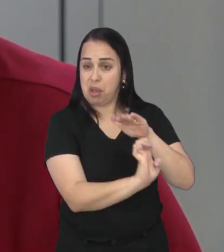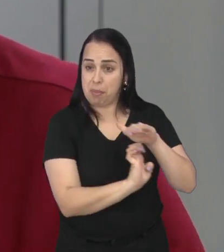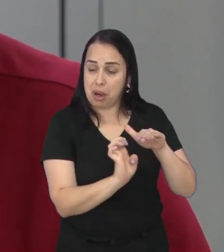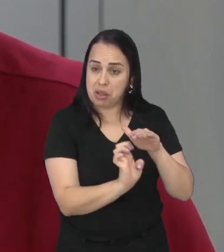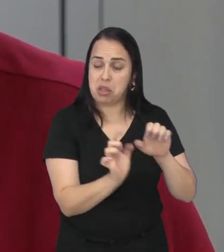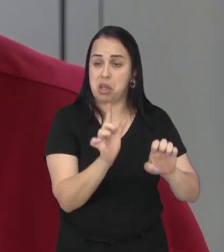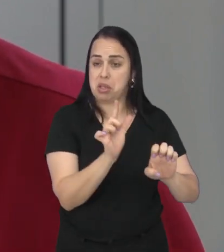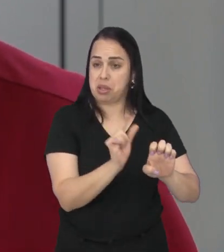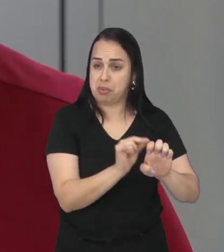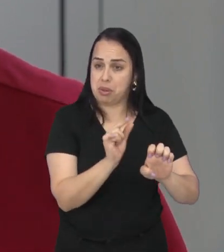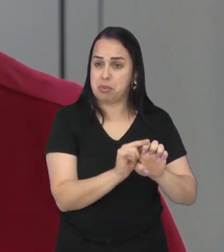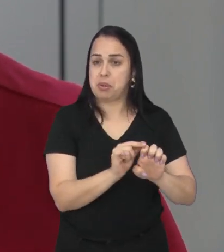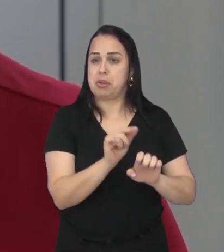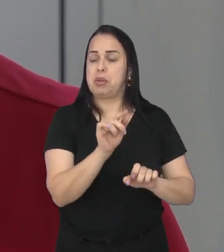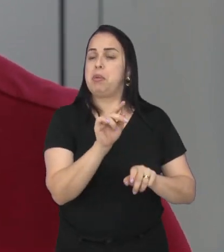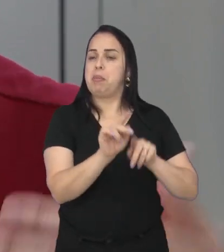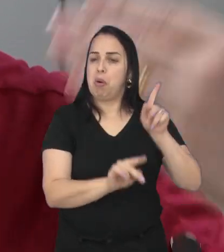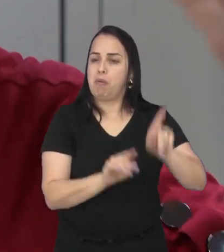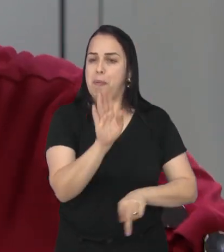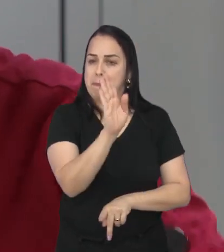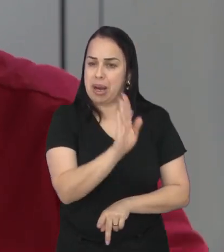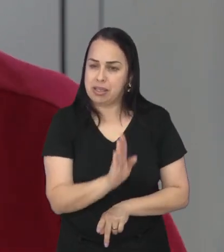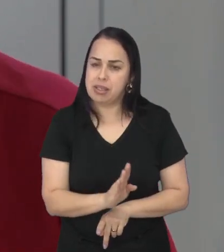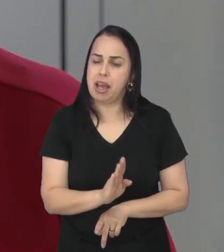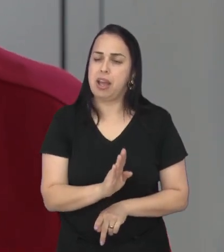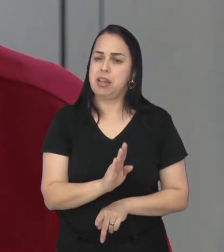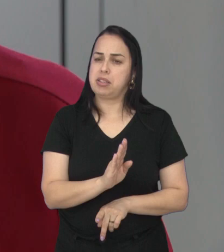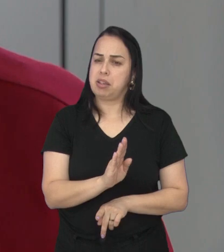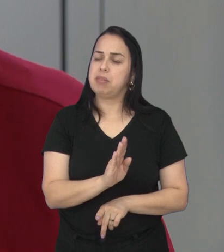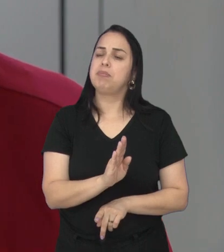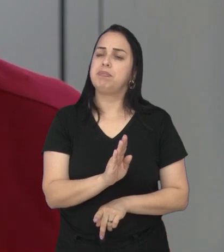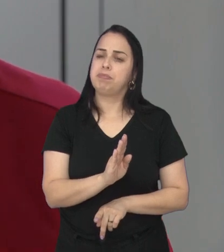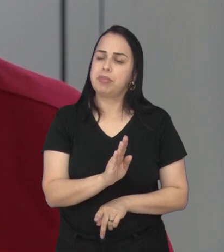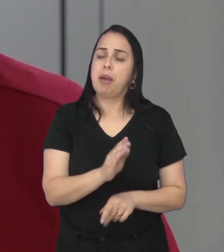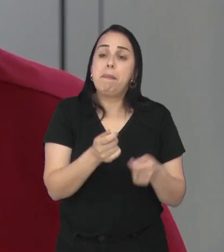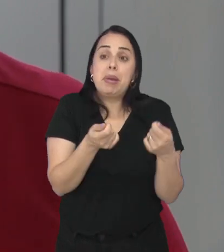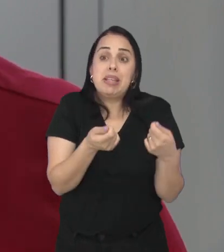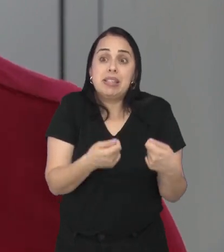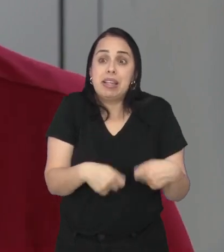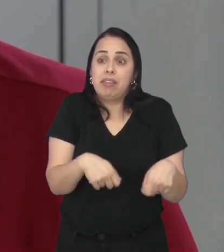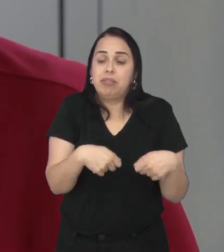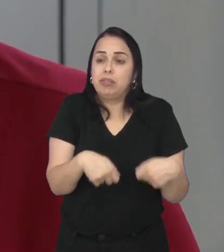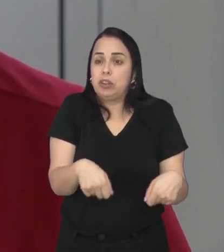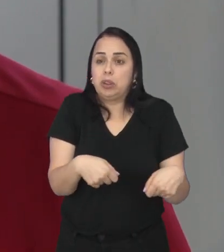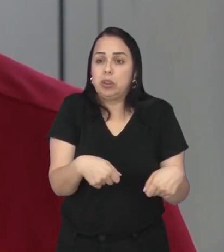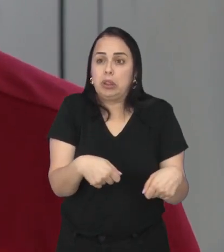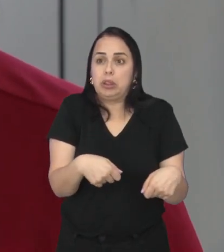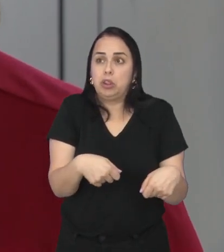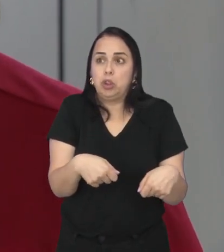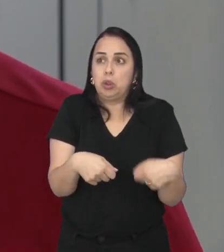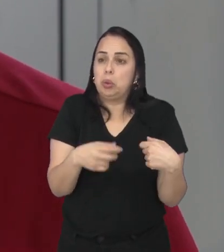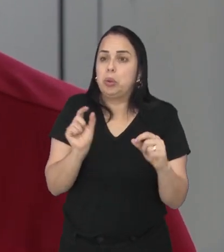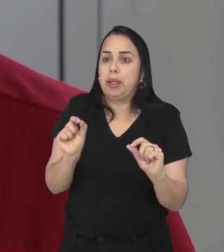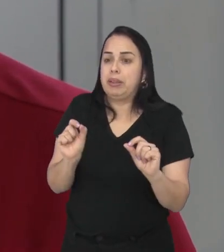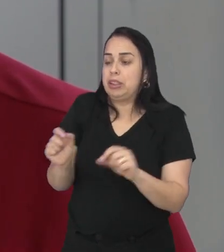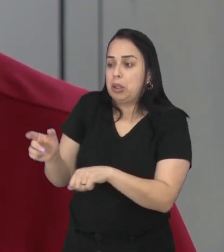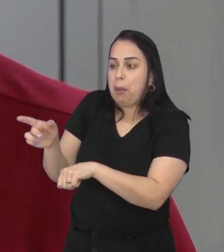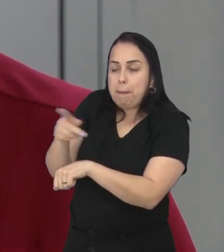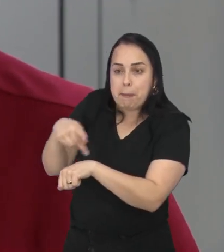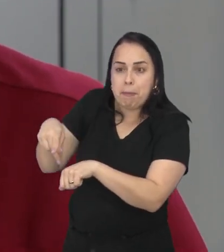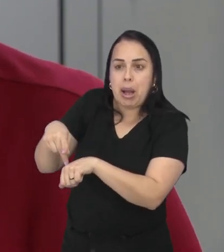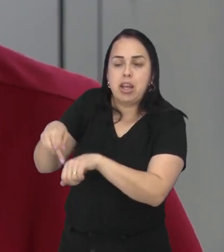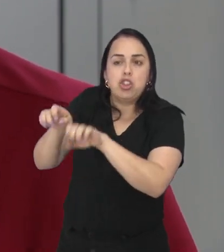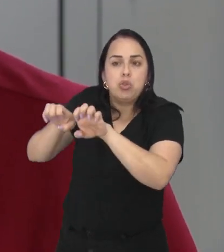empresários, os próprios brasileiros, as classes médias que estavam crescendo, precisavam de um país